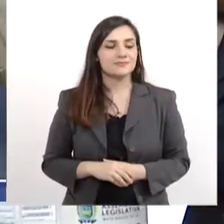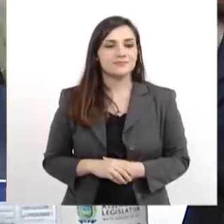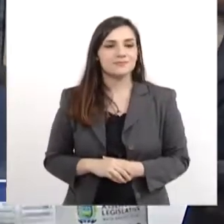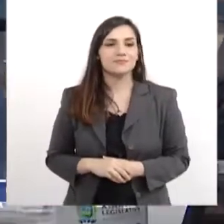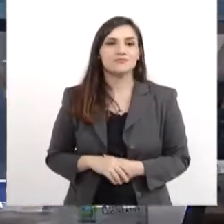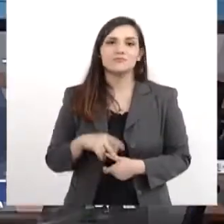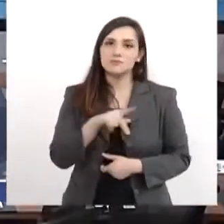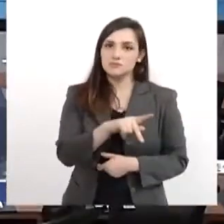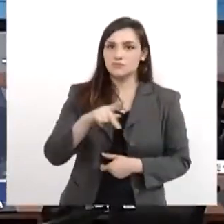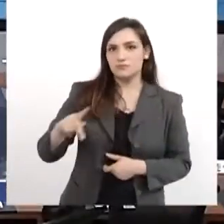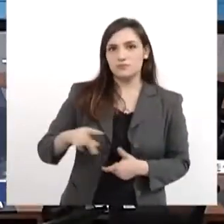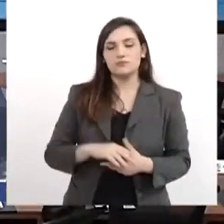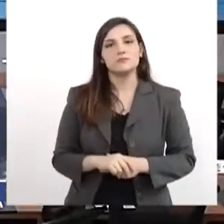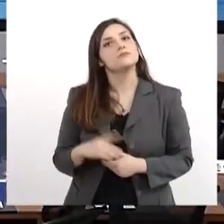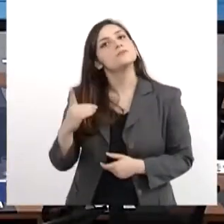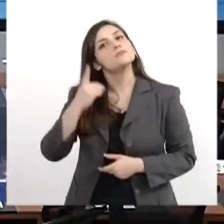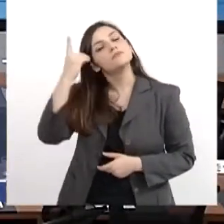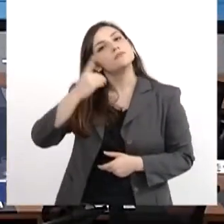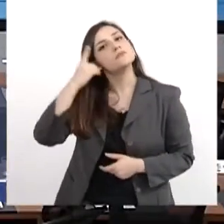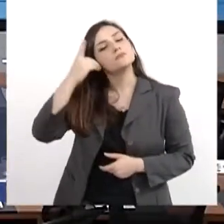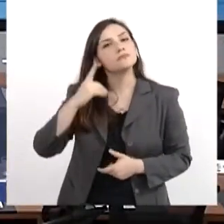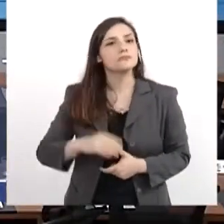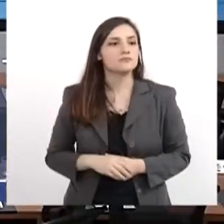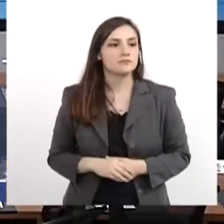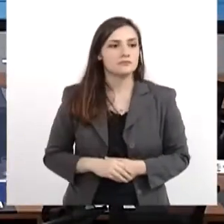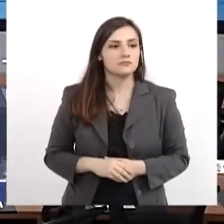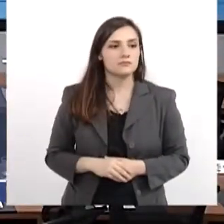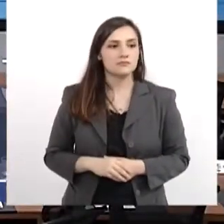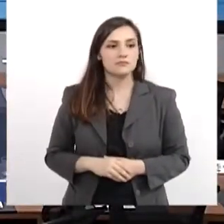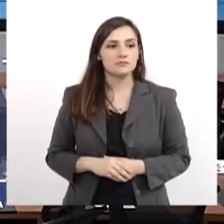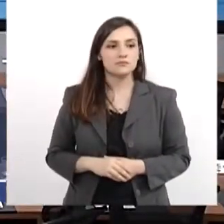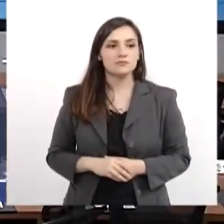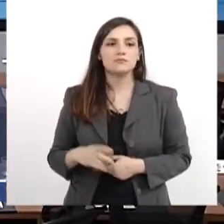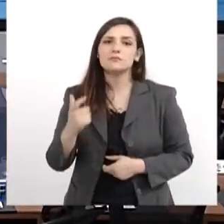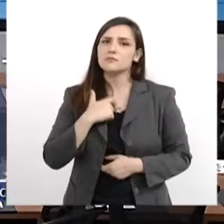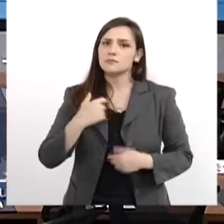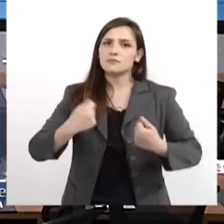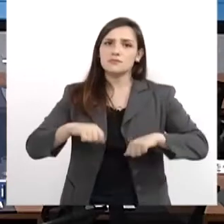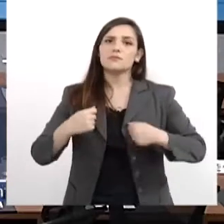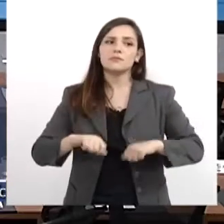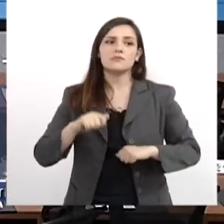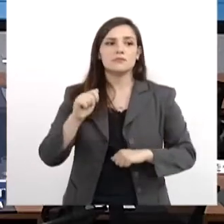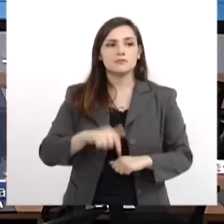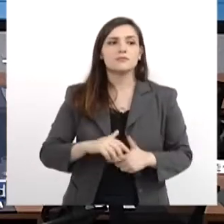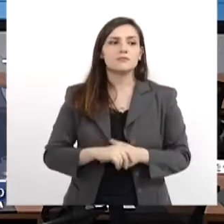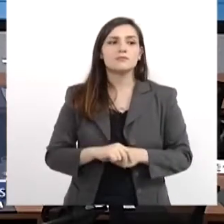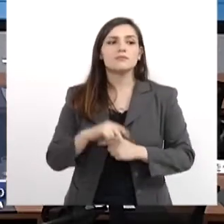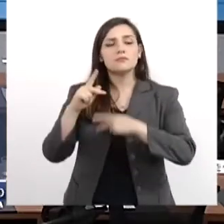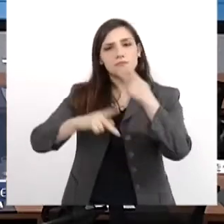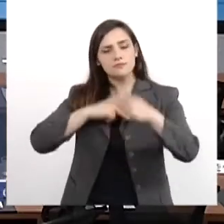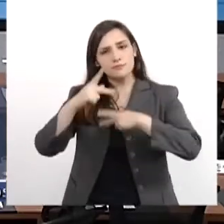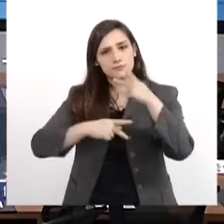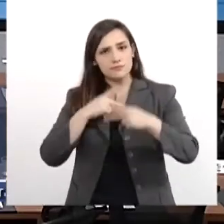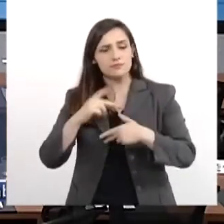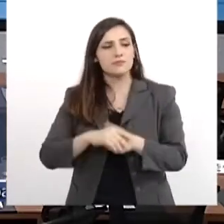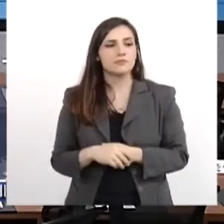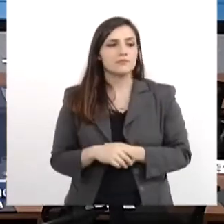Senhor presidente, senhores deputados, eu preciso aqui fazer uma